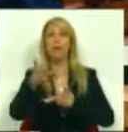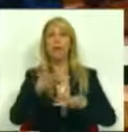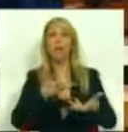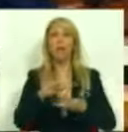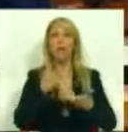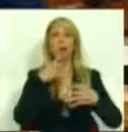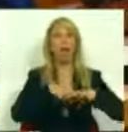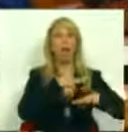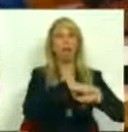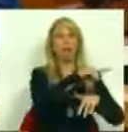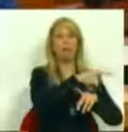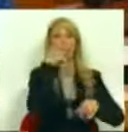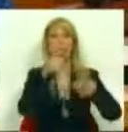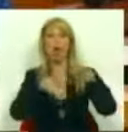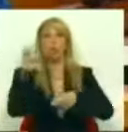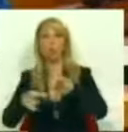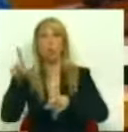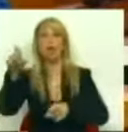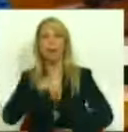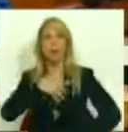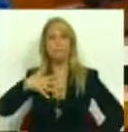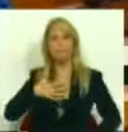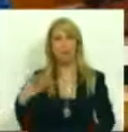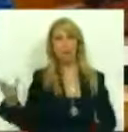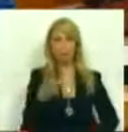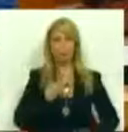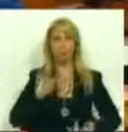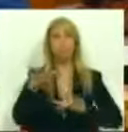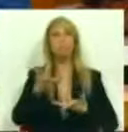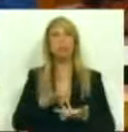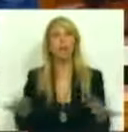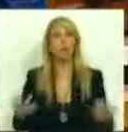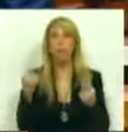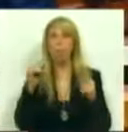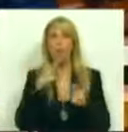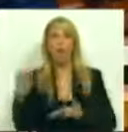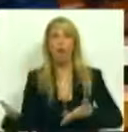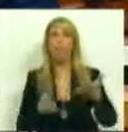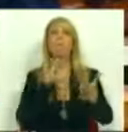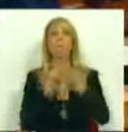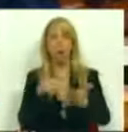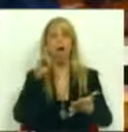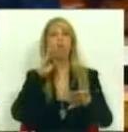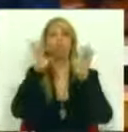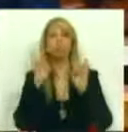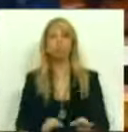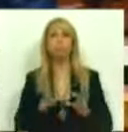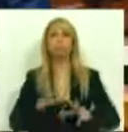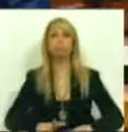entre a administração, os cidadãos e as empresas é o único caminho que garante o desenvolvimento